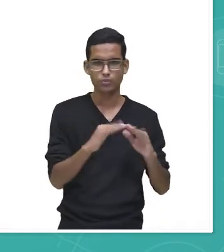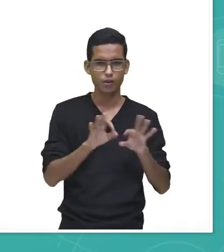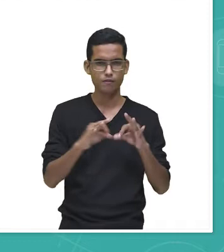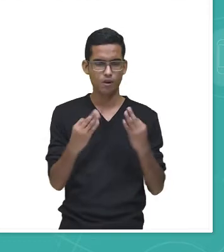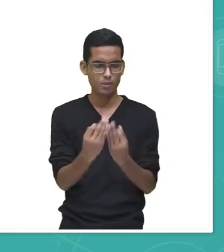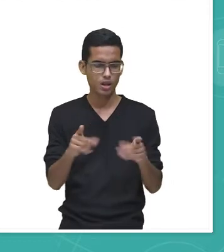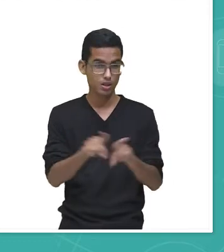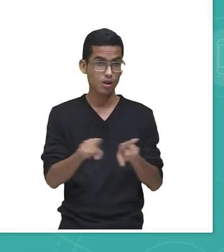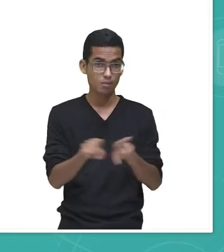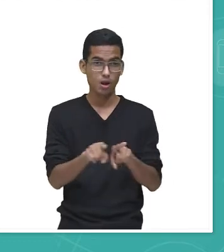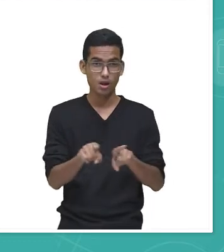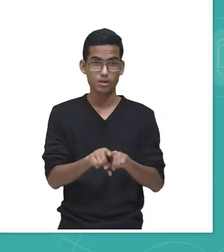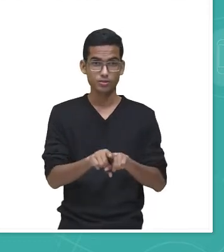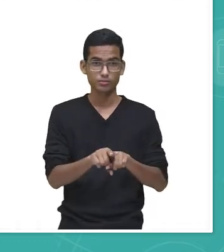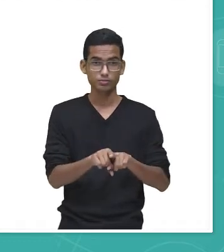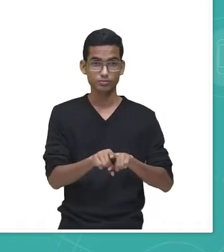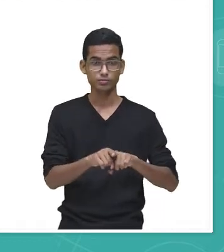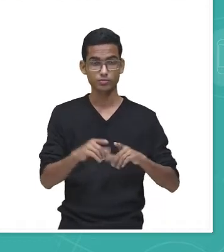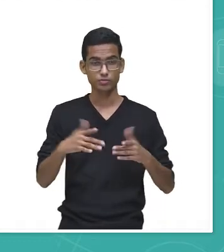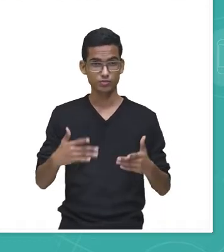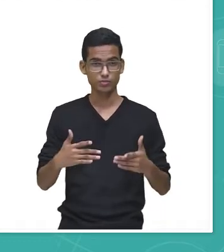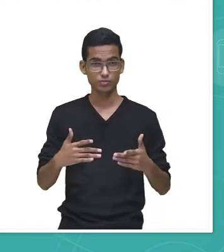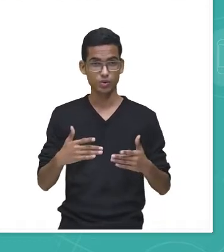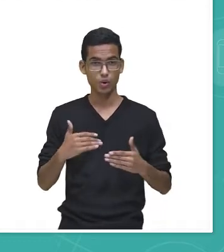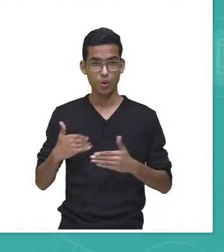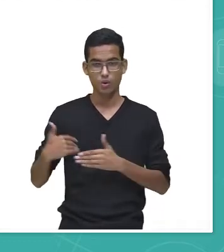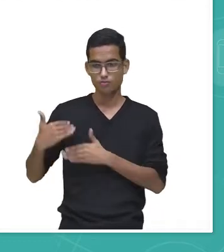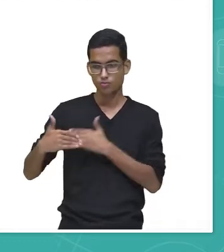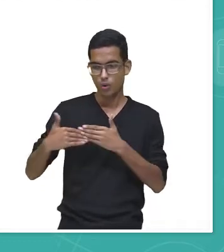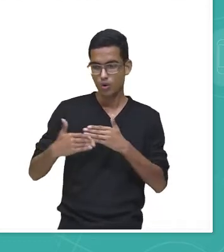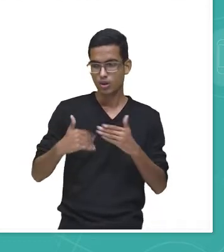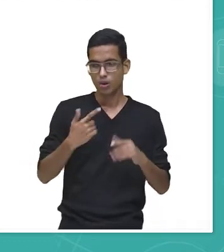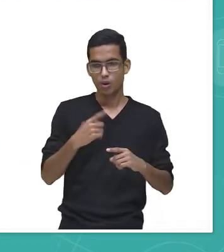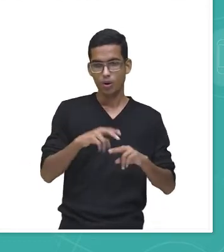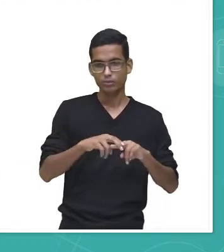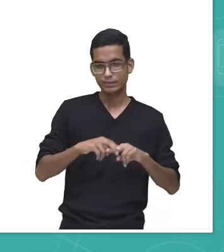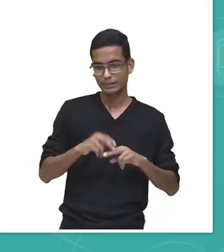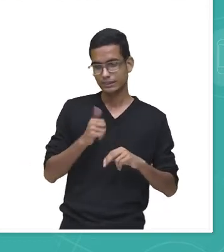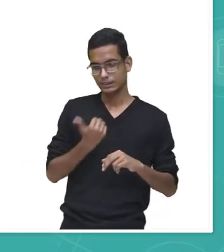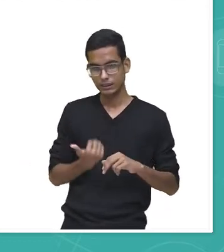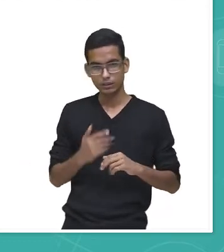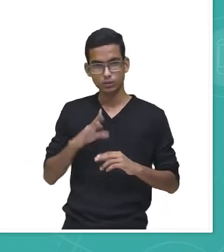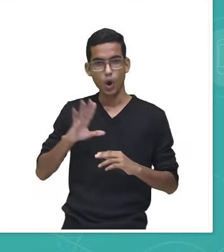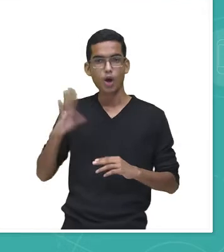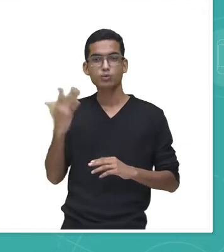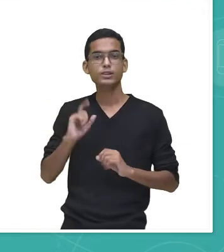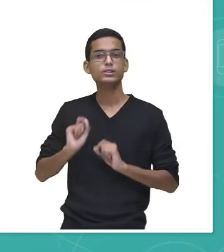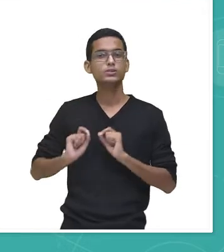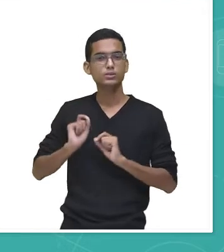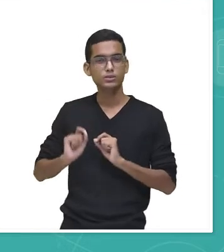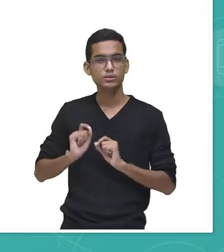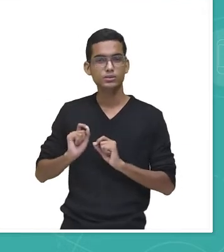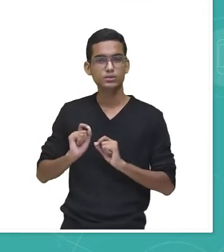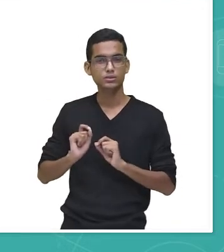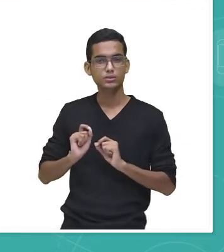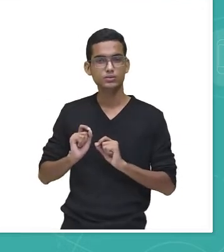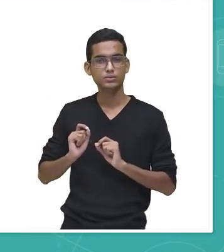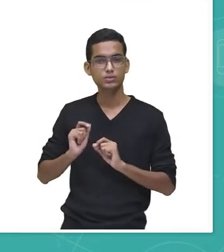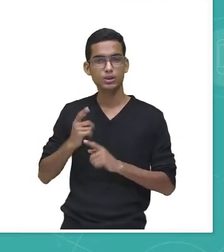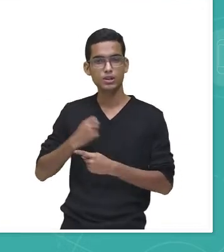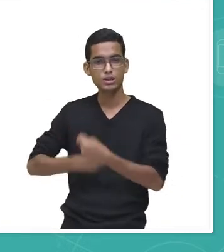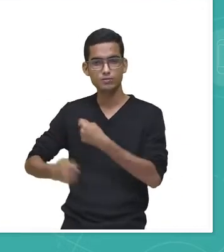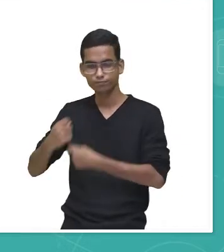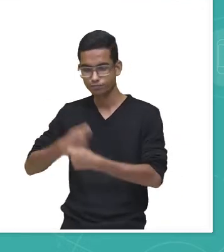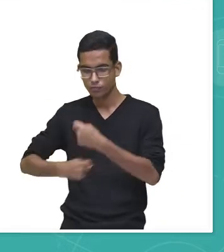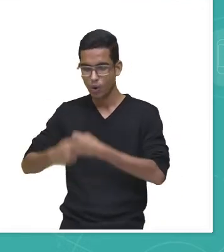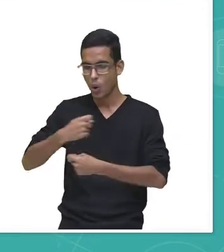aí, em consequência, terei o declínio das atividades comerciais e do uso de moedas. Vejam